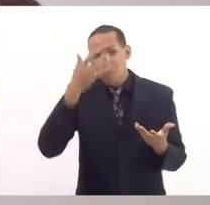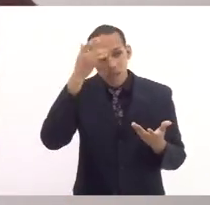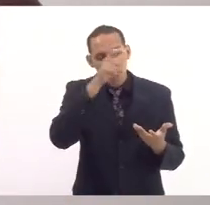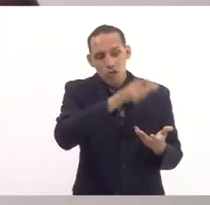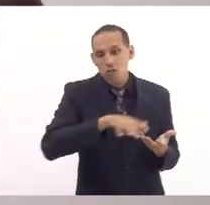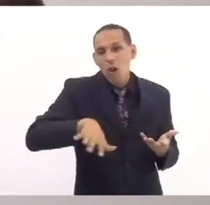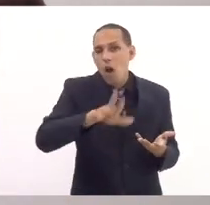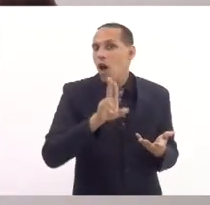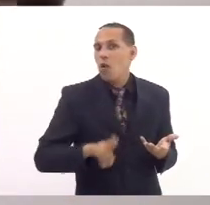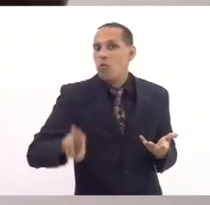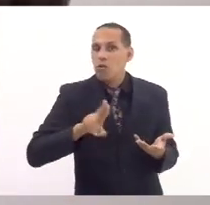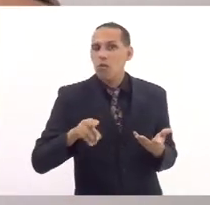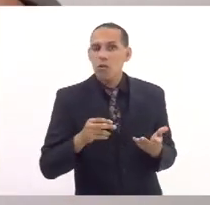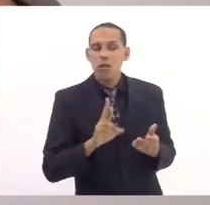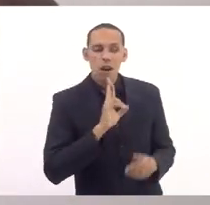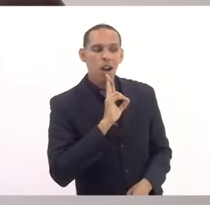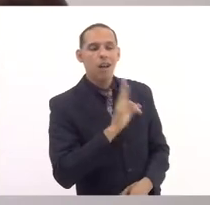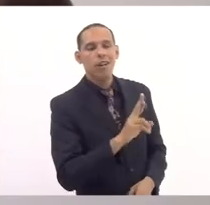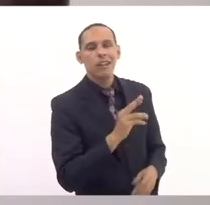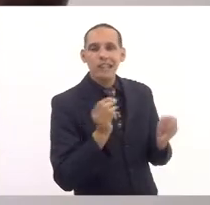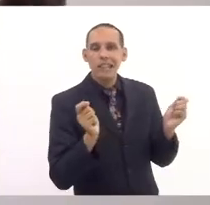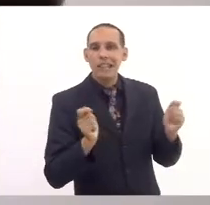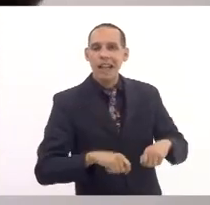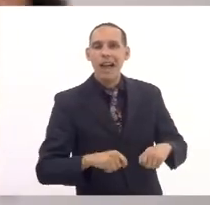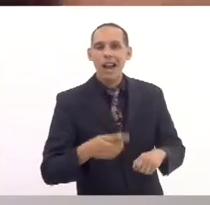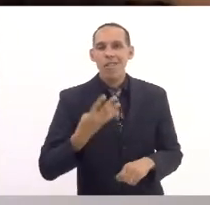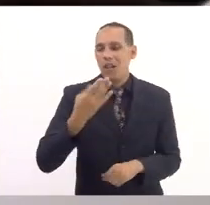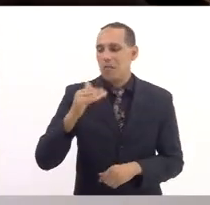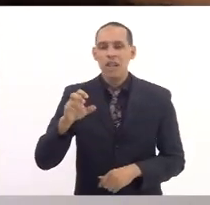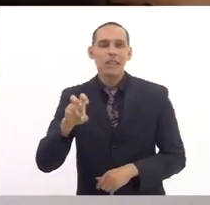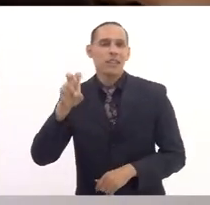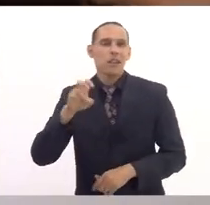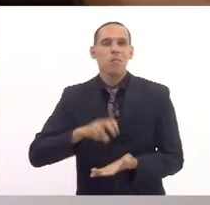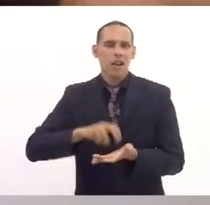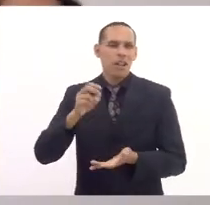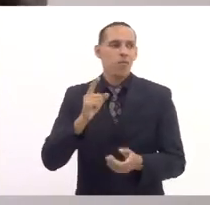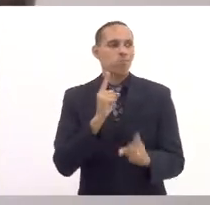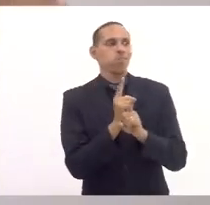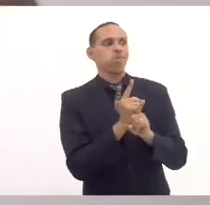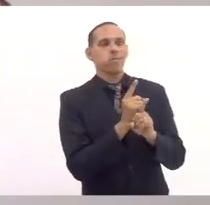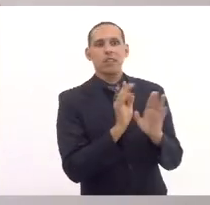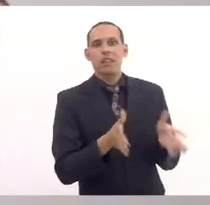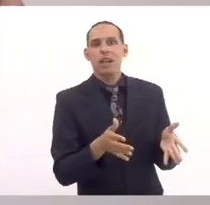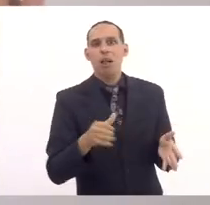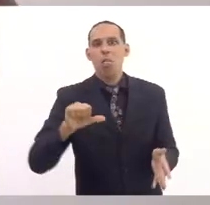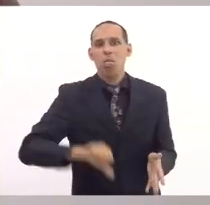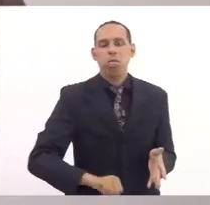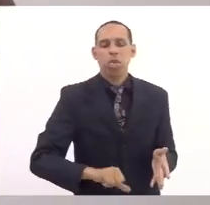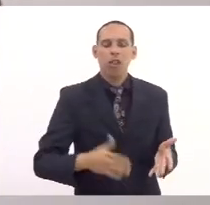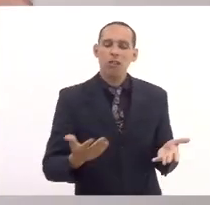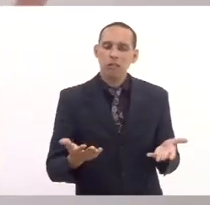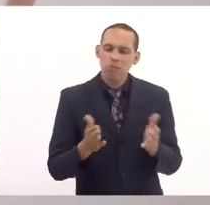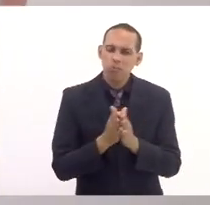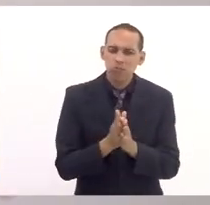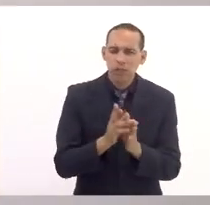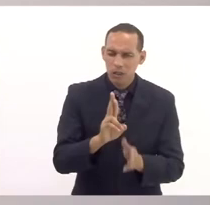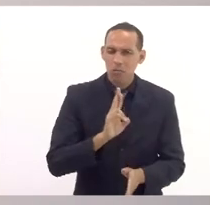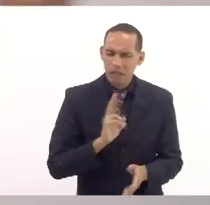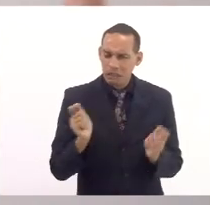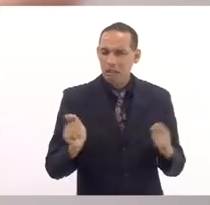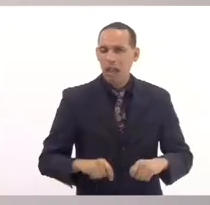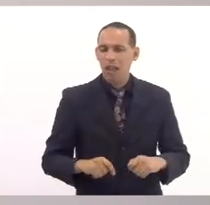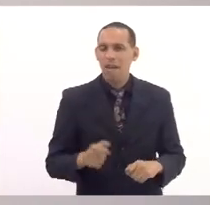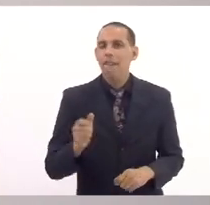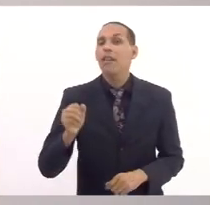usuário, que acorda 4h30 da manhã, 5 horas da manhã, e já se depara com a realidade. Então, eu gostaria, se você tem como responder,